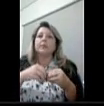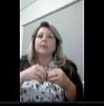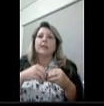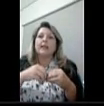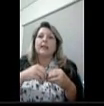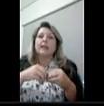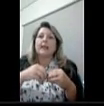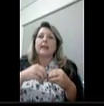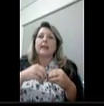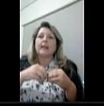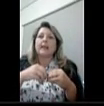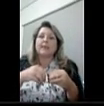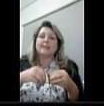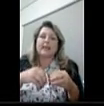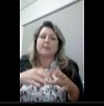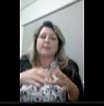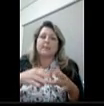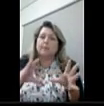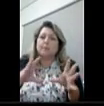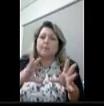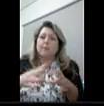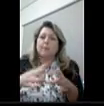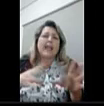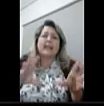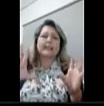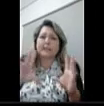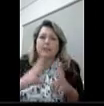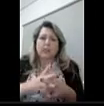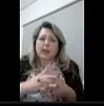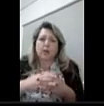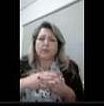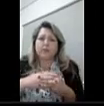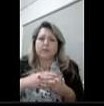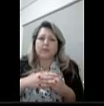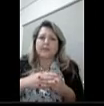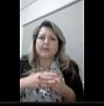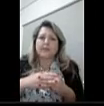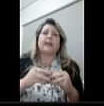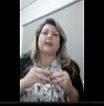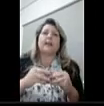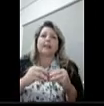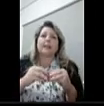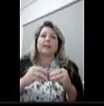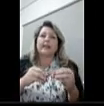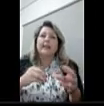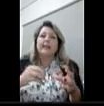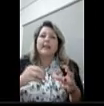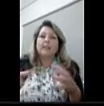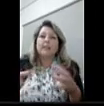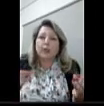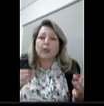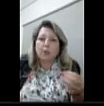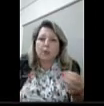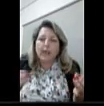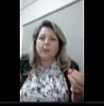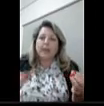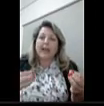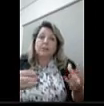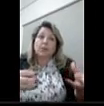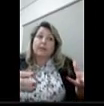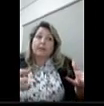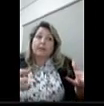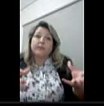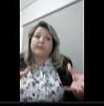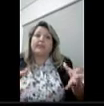Vamos, por exemplo, uma regra gramatical que você vai trabalhar com ela, né? Estipula com ela um